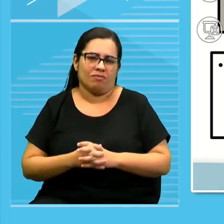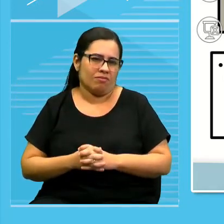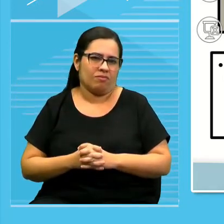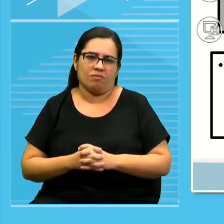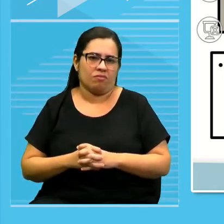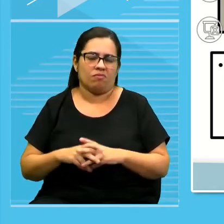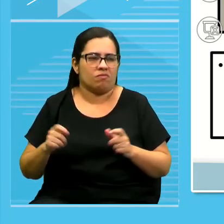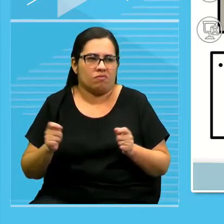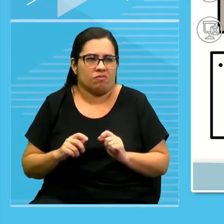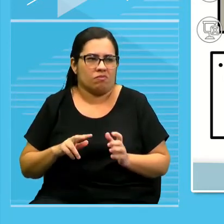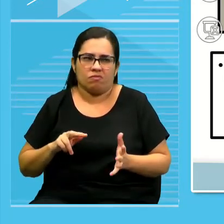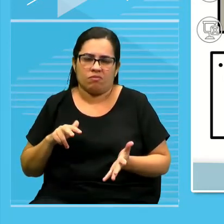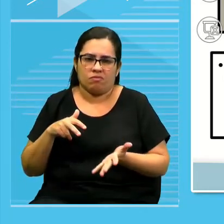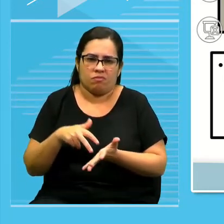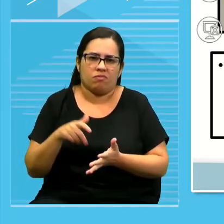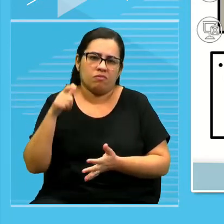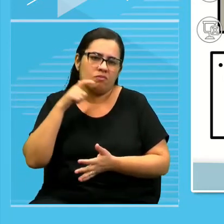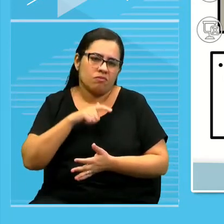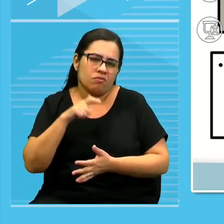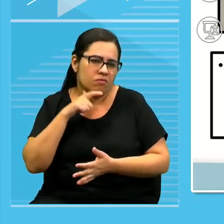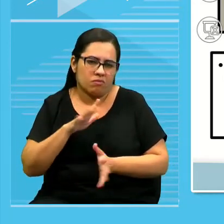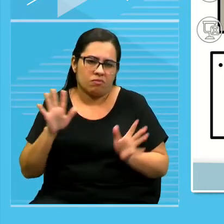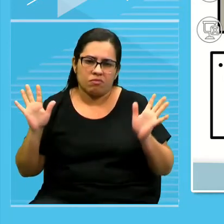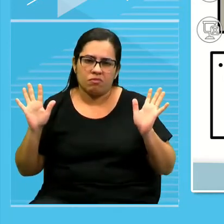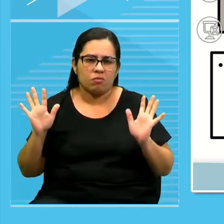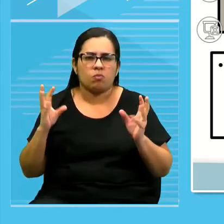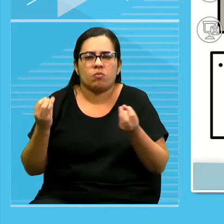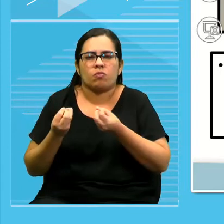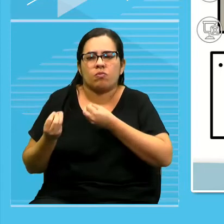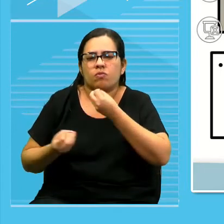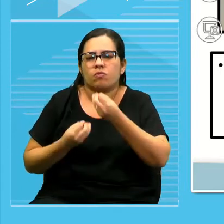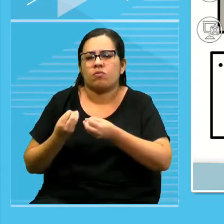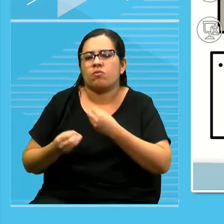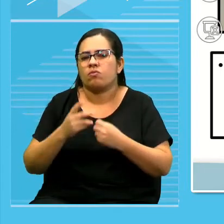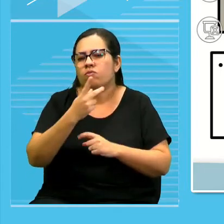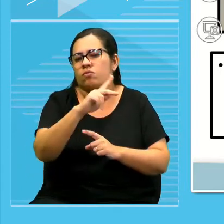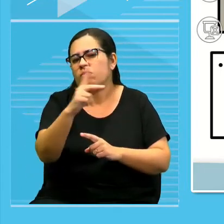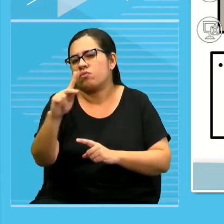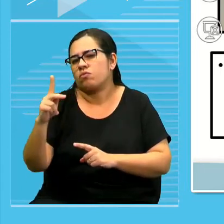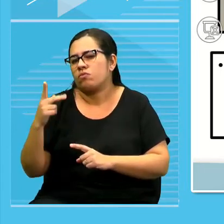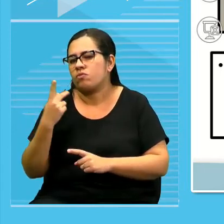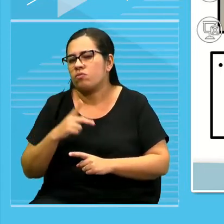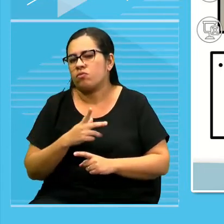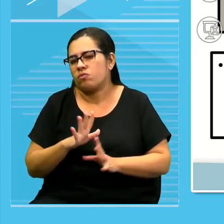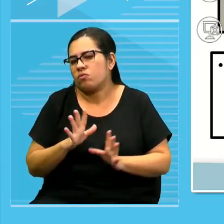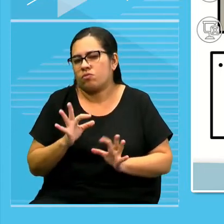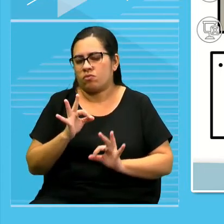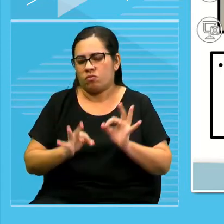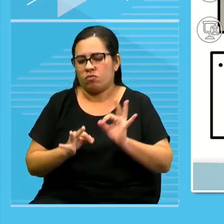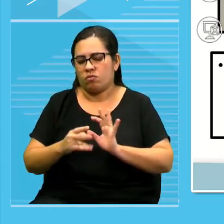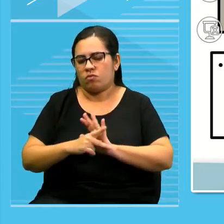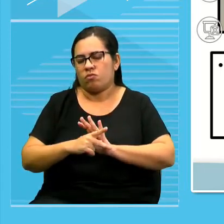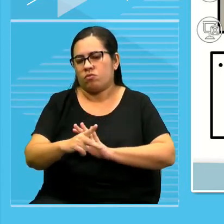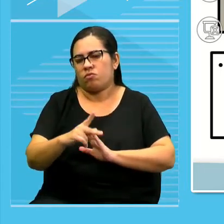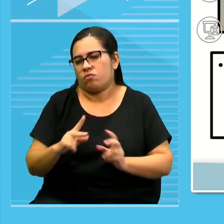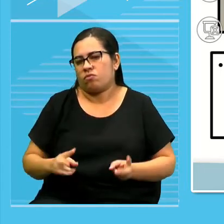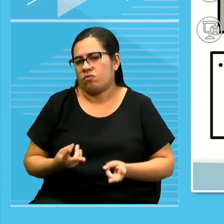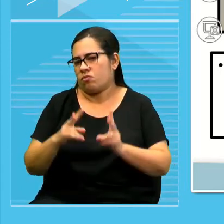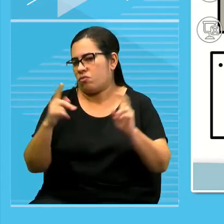uma autonomia né de formular os seus próprios juízos de